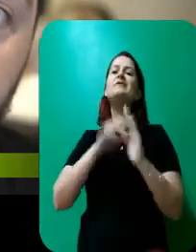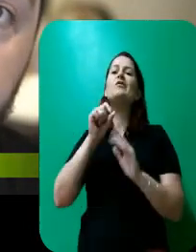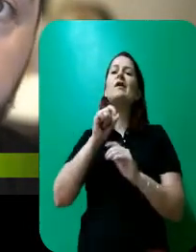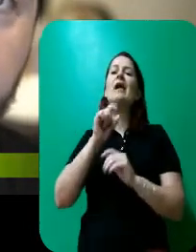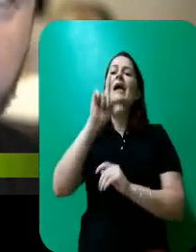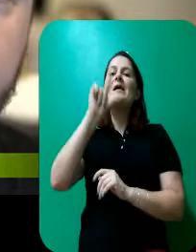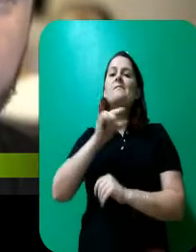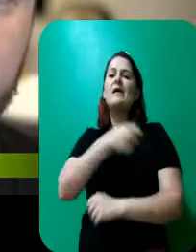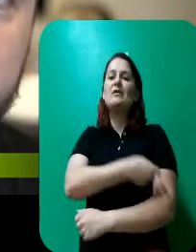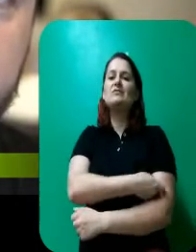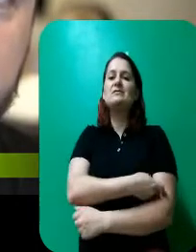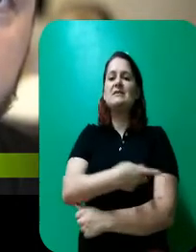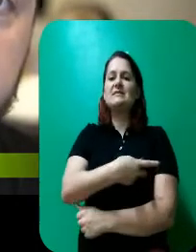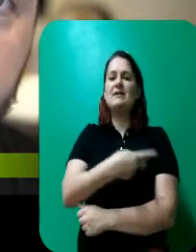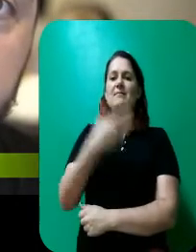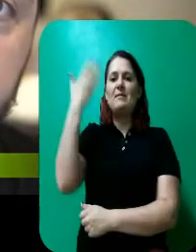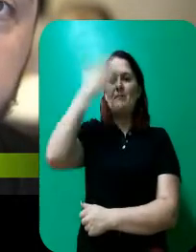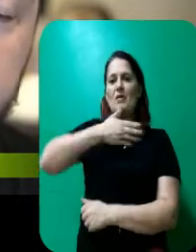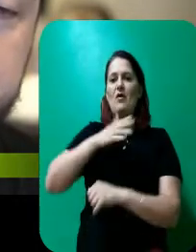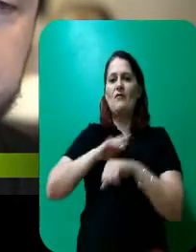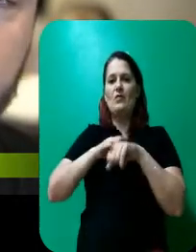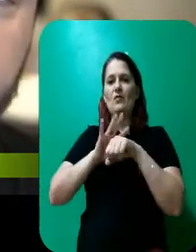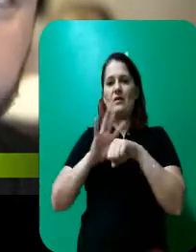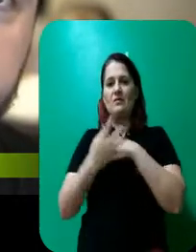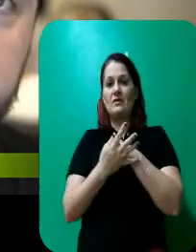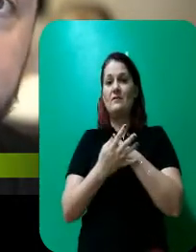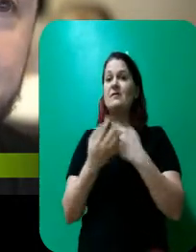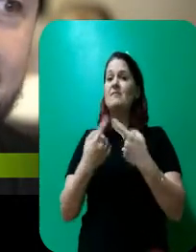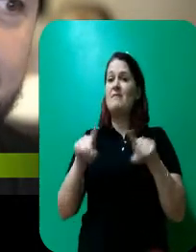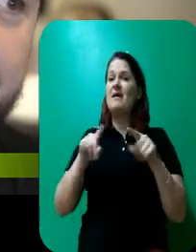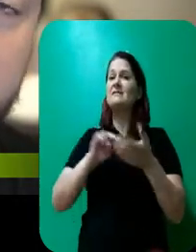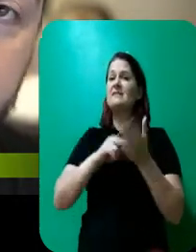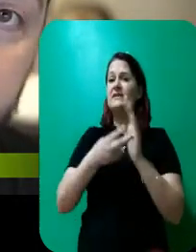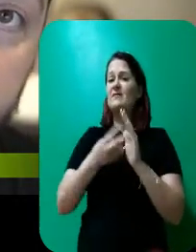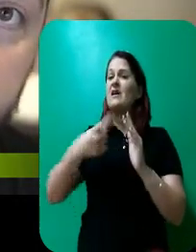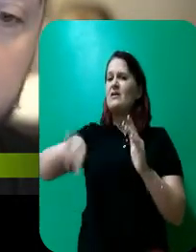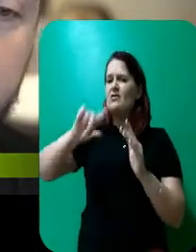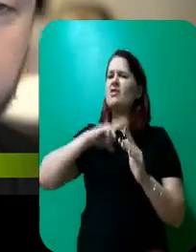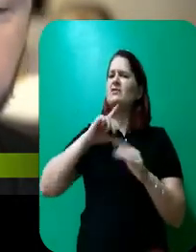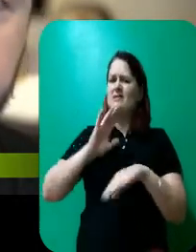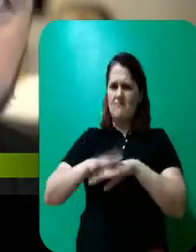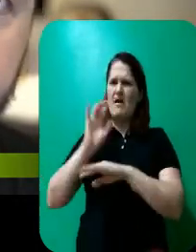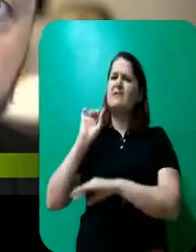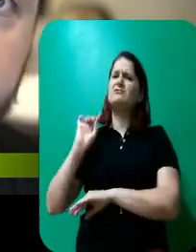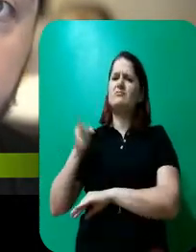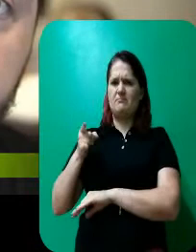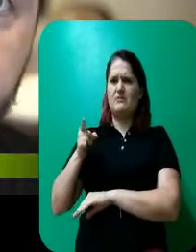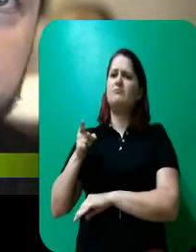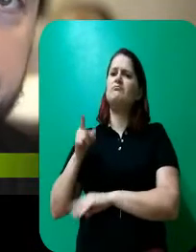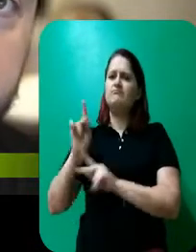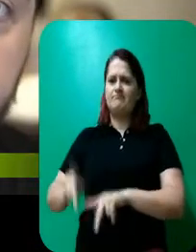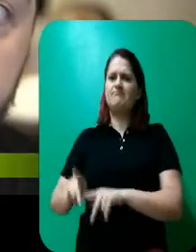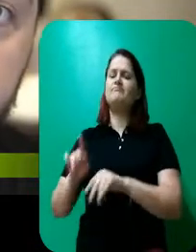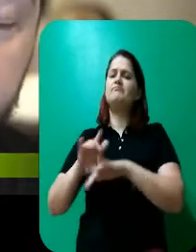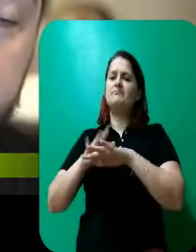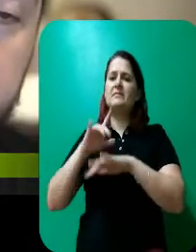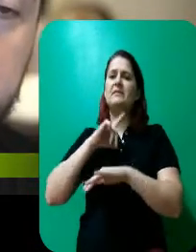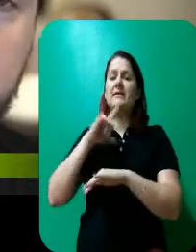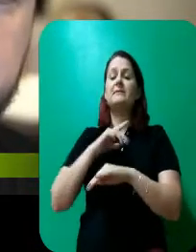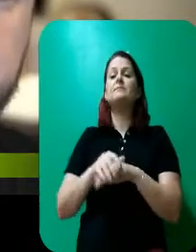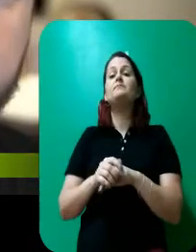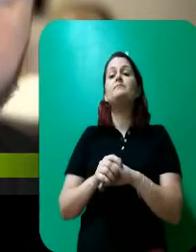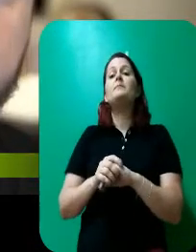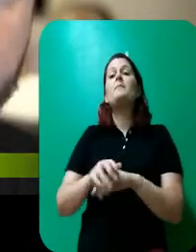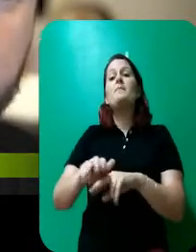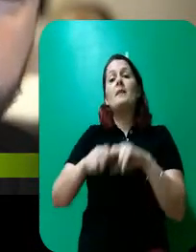já entrou na casa de milhares de casos. Como eu disse para vocês na live anterior, na live do dia 18 de março, só você conferir o vídeo por